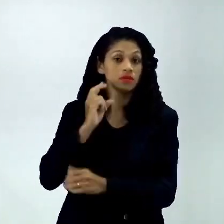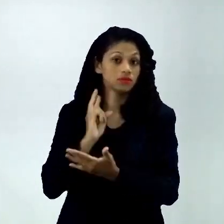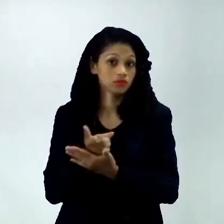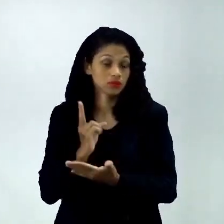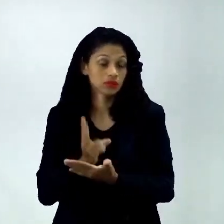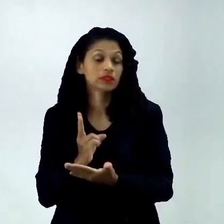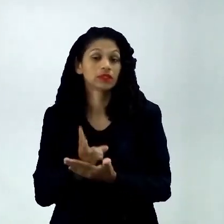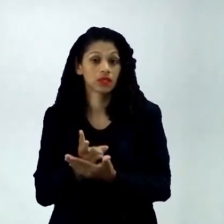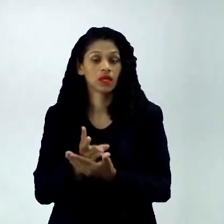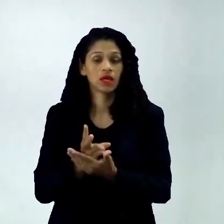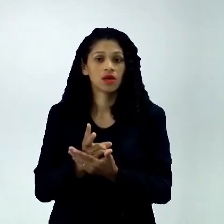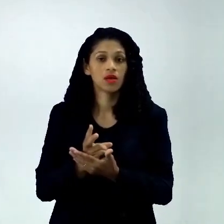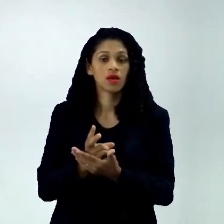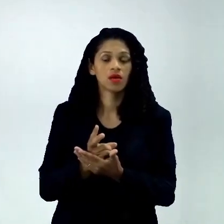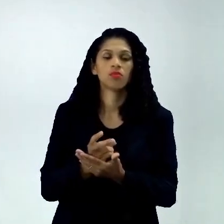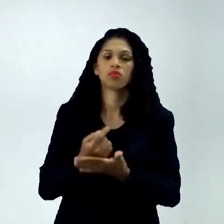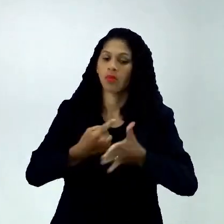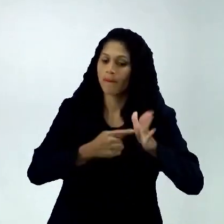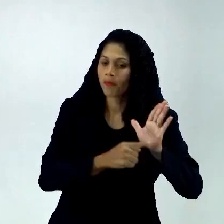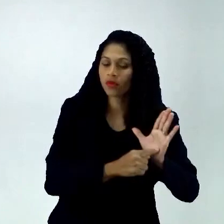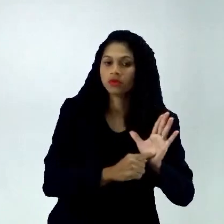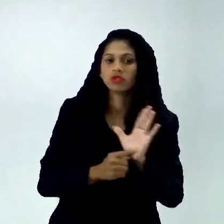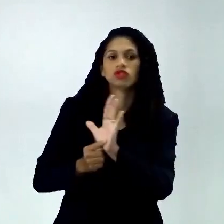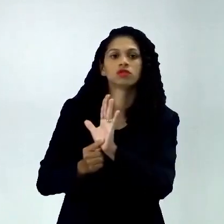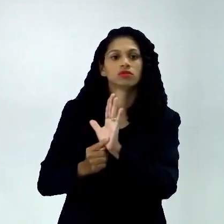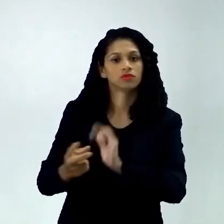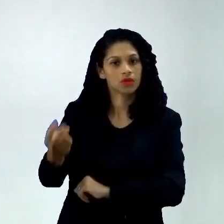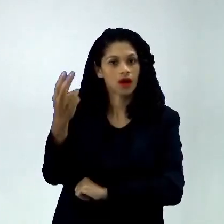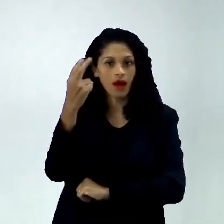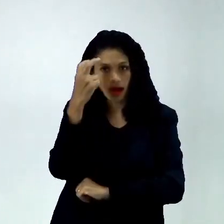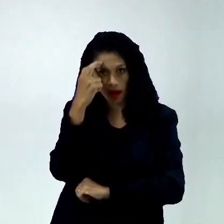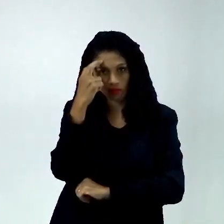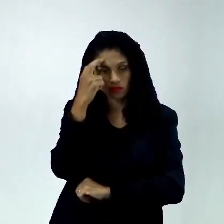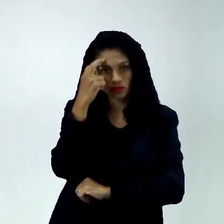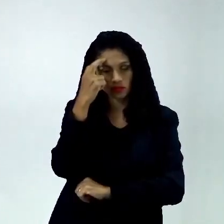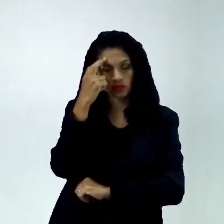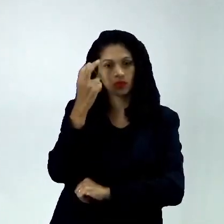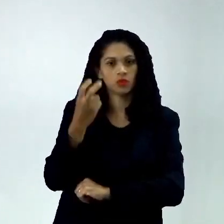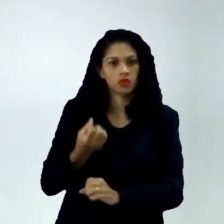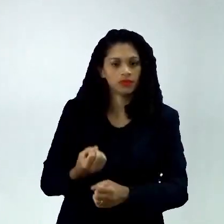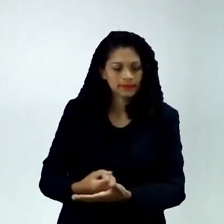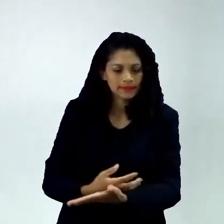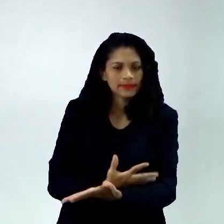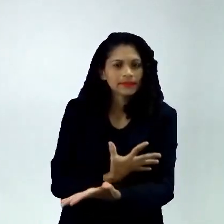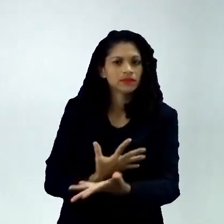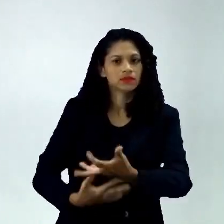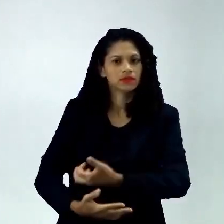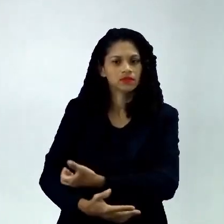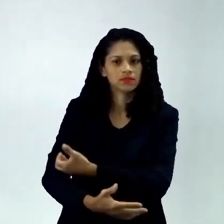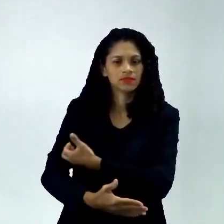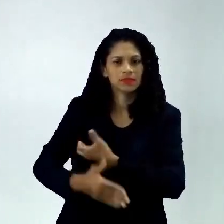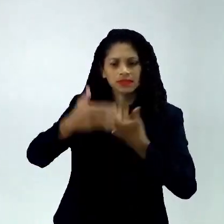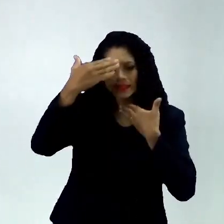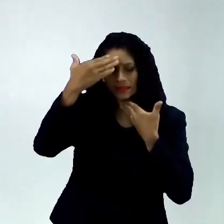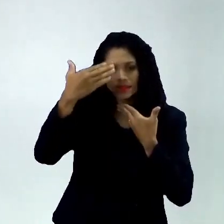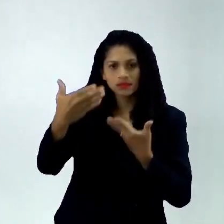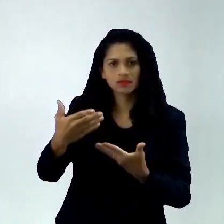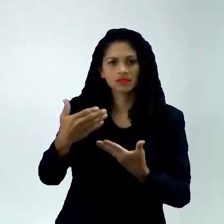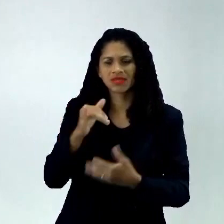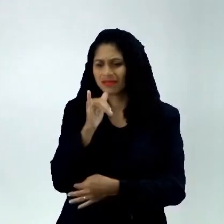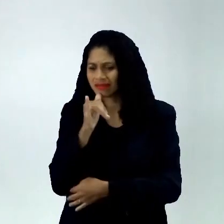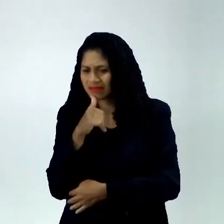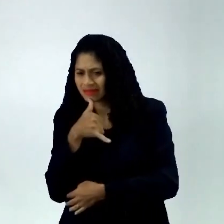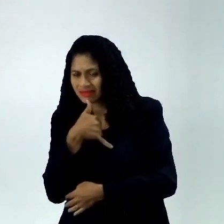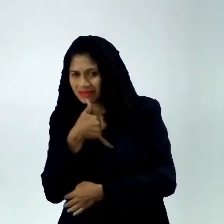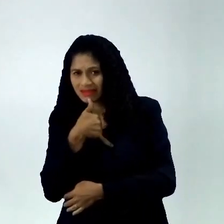uma possibilidade de manifestar sentimento. É expressão, é alegria, é agradecimento. Se for num ato de